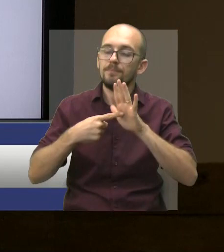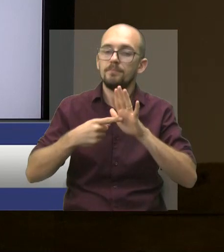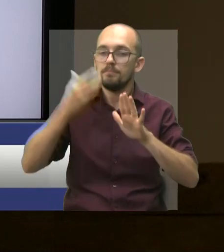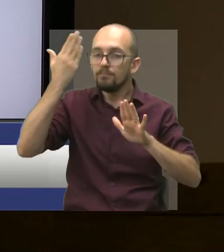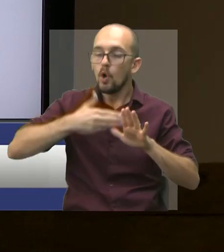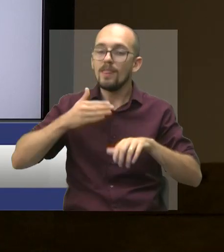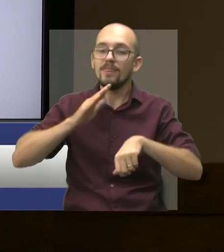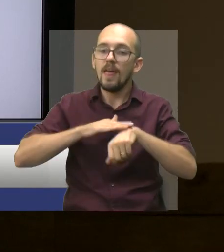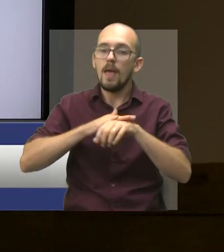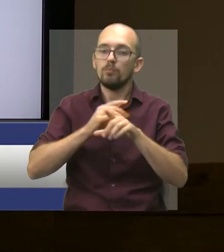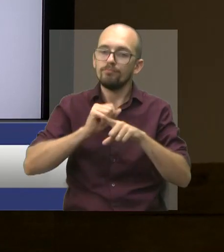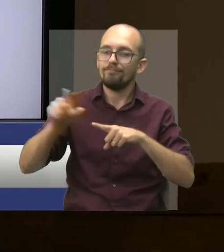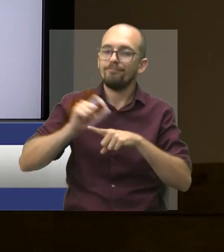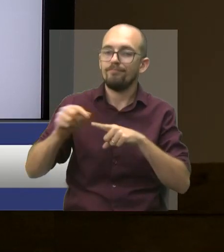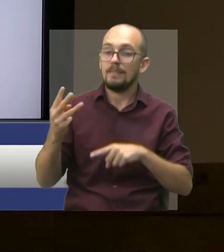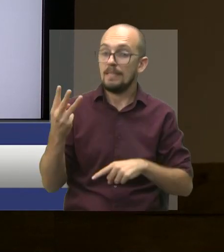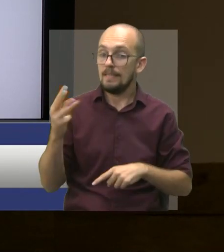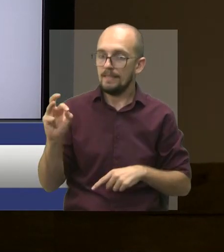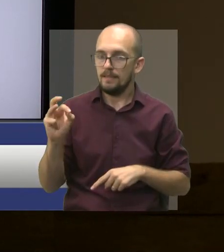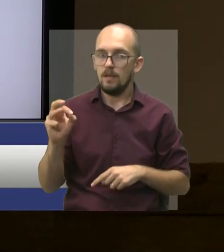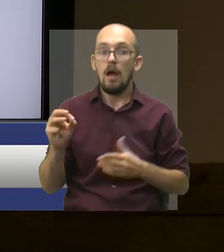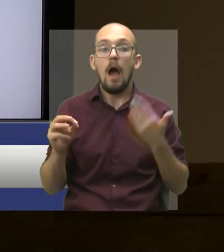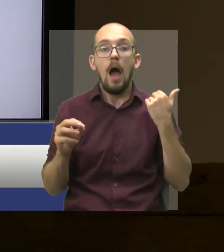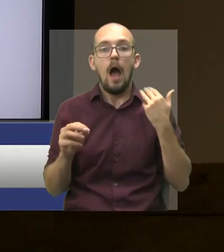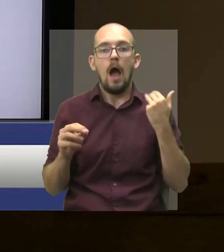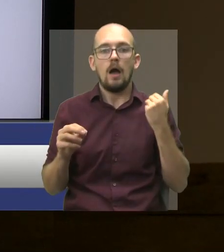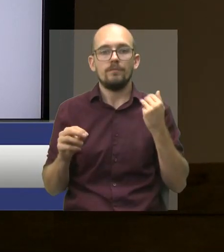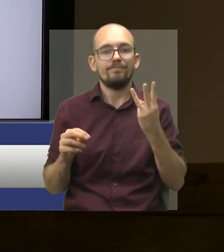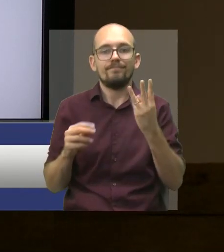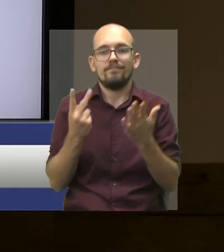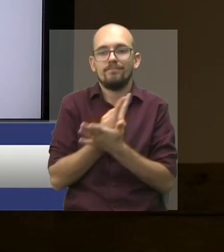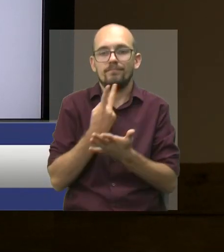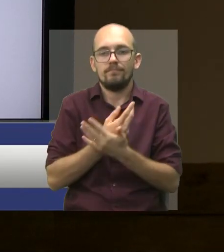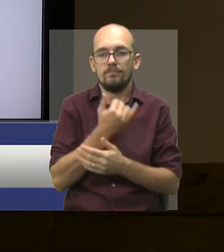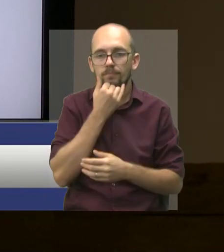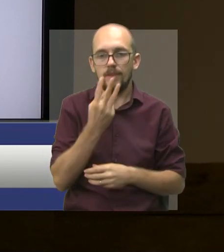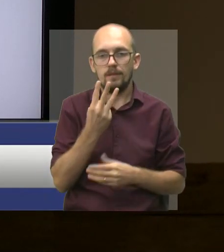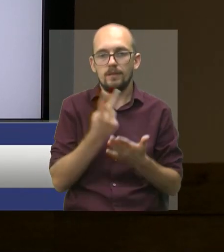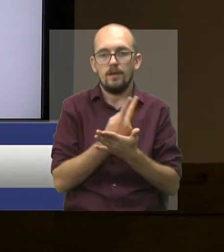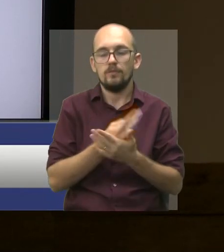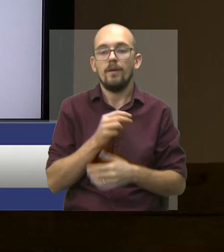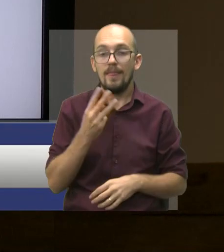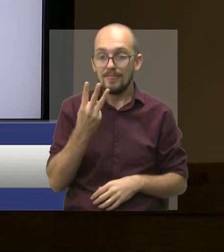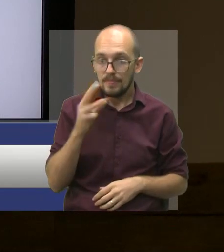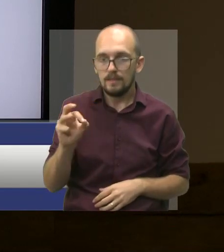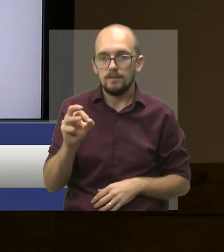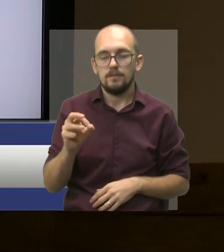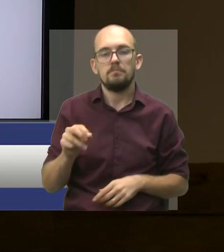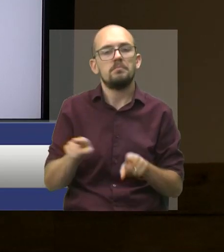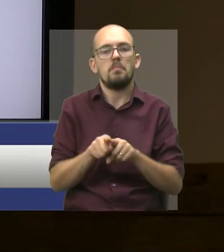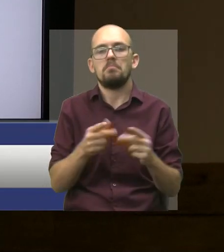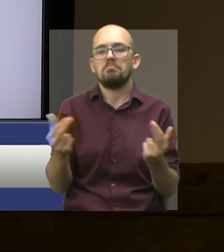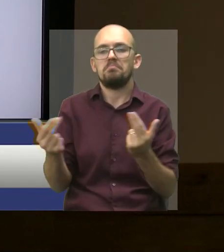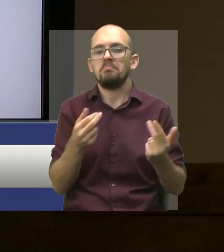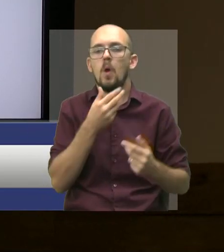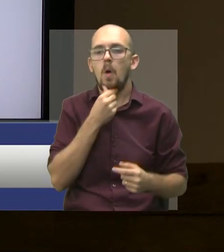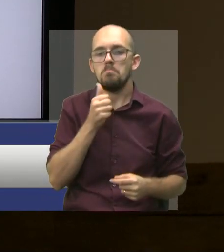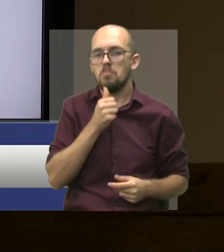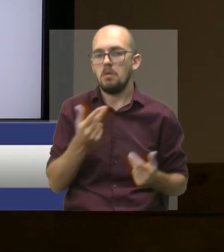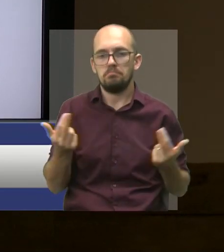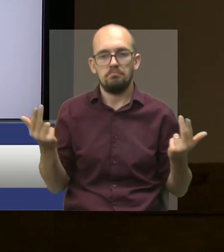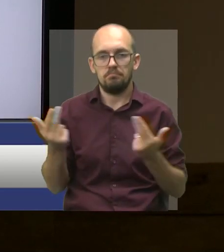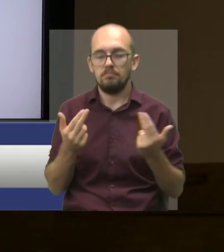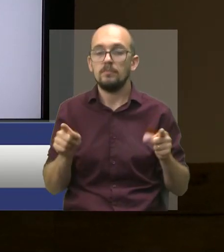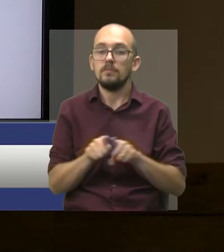contribuição de 30 anos e não 3 anos, 30 anos também para ambos os sexos, e no mínimo